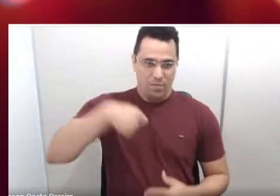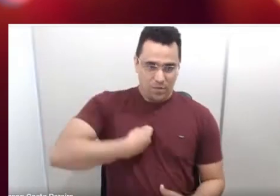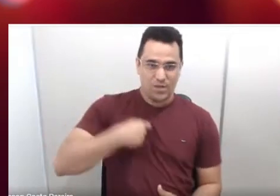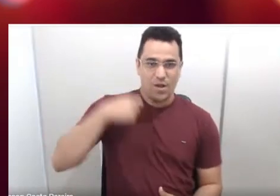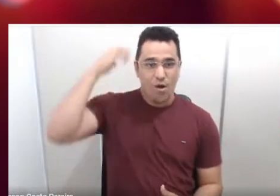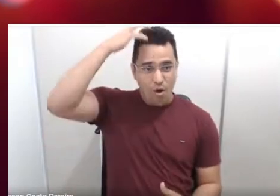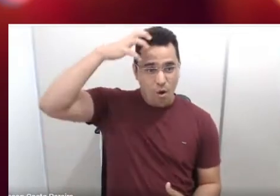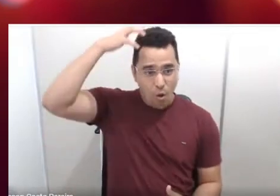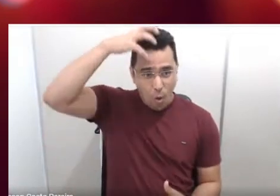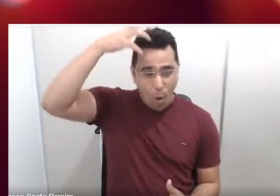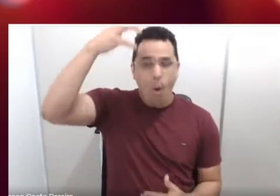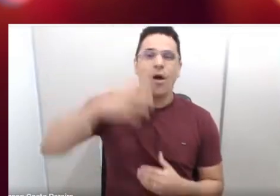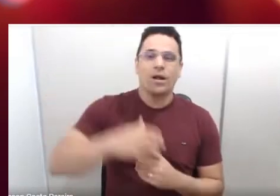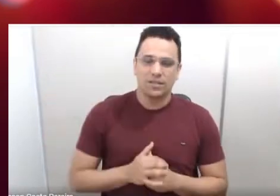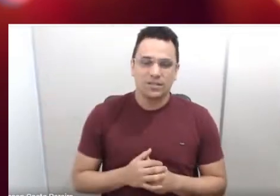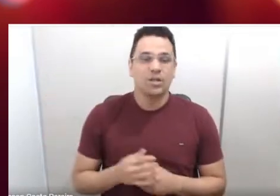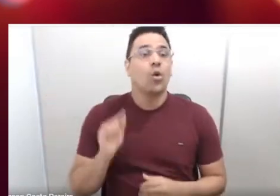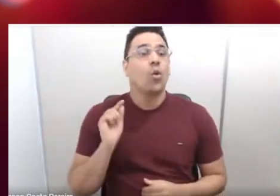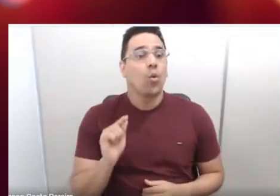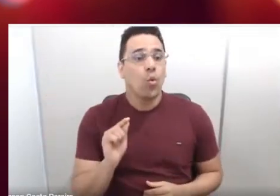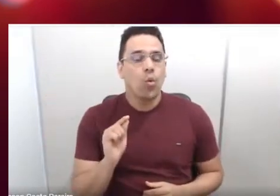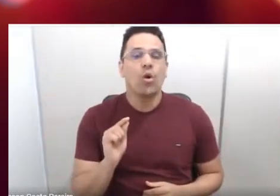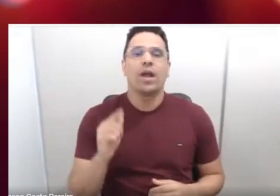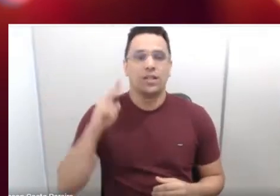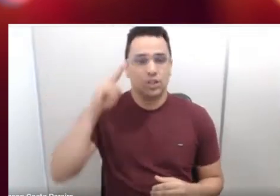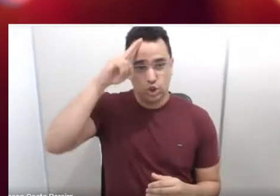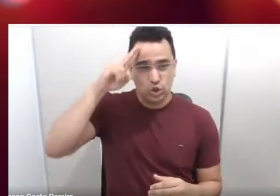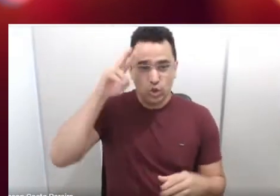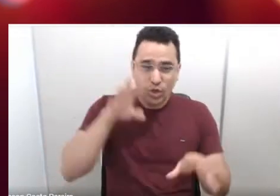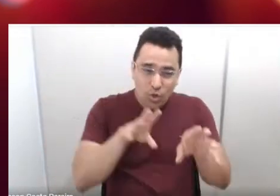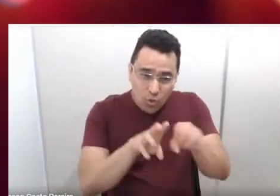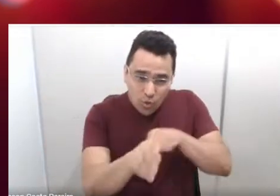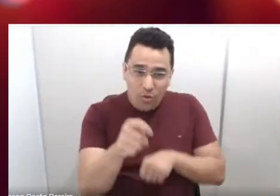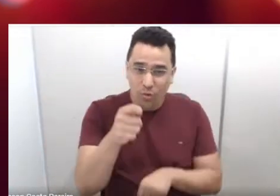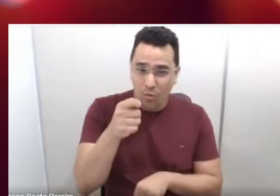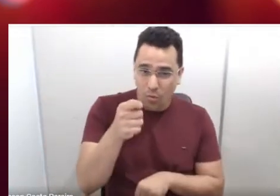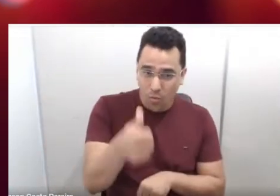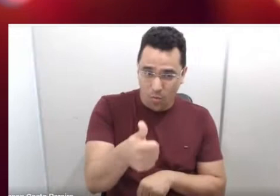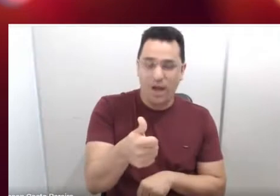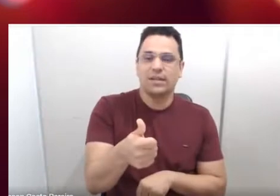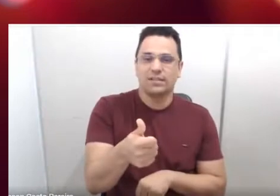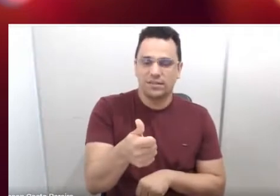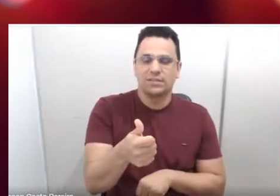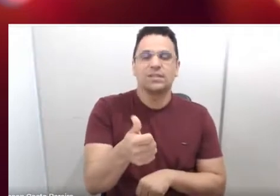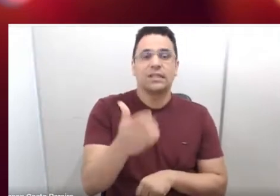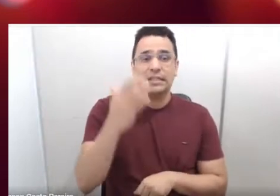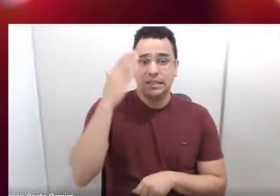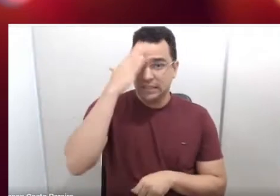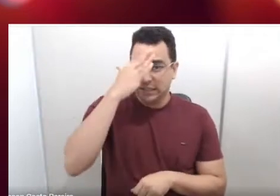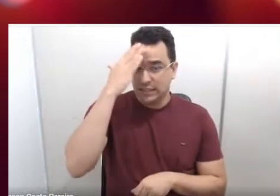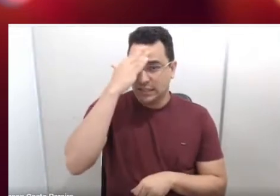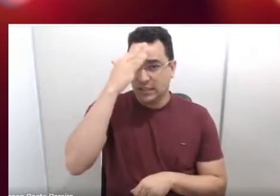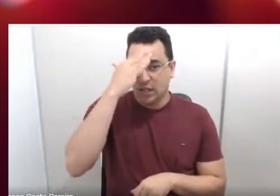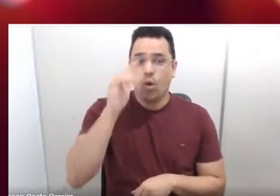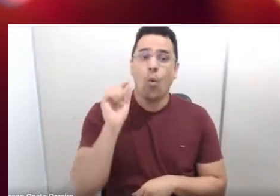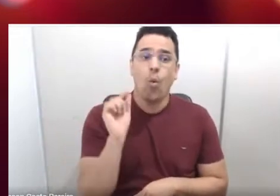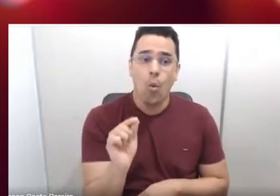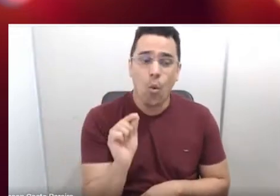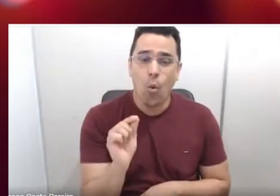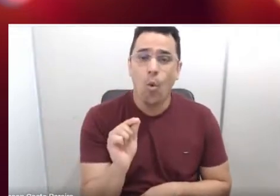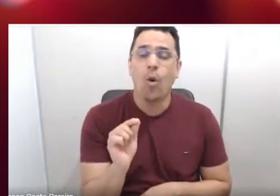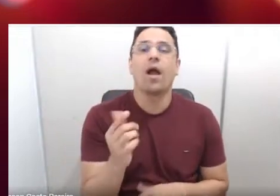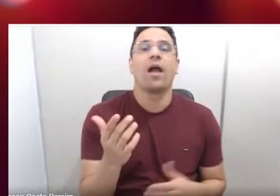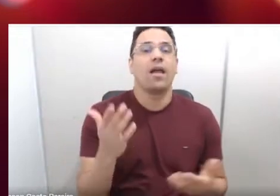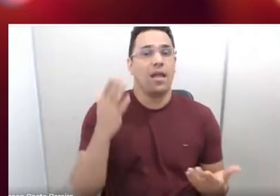Christopher Rocha, estou concluindo agora o curso de História, né? Inclusive, é bom que se coloque aqui, eu estou